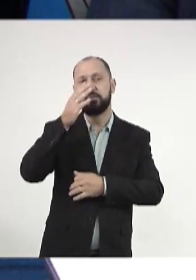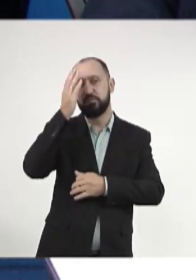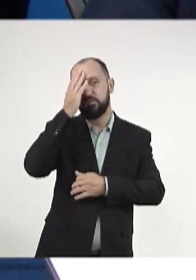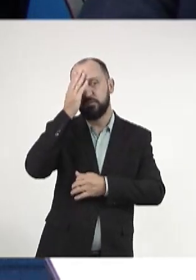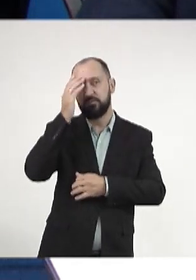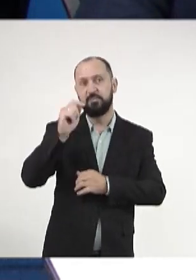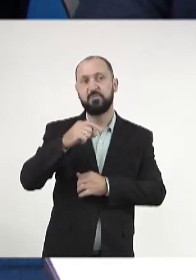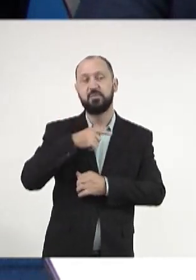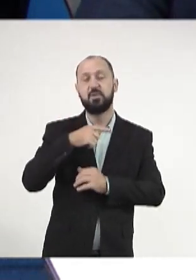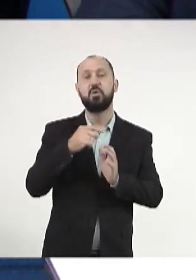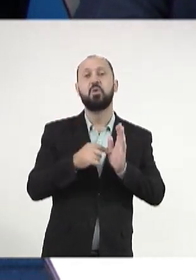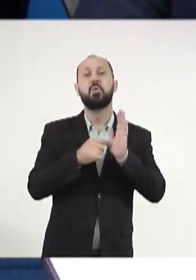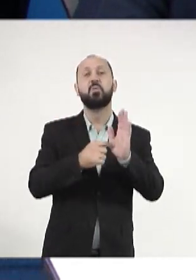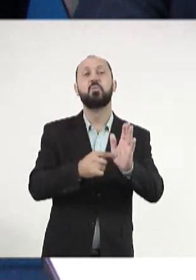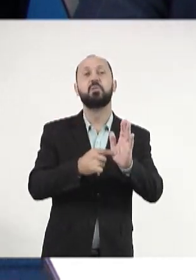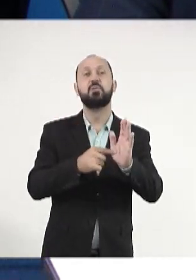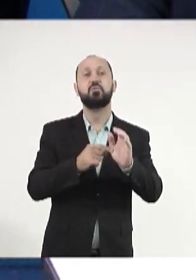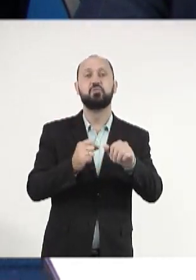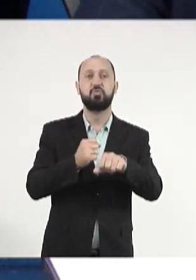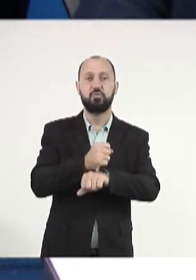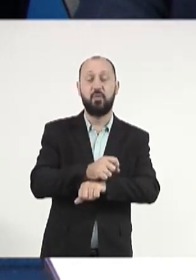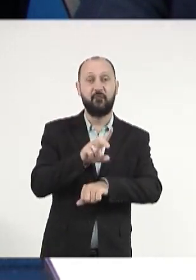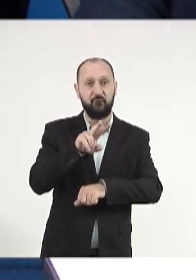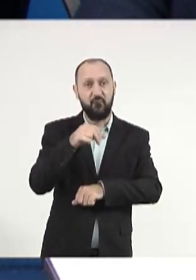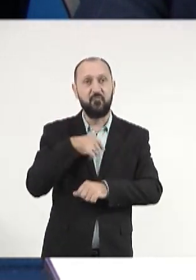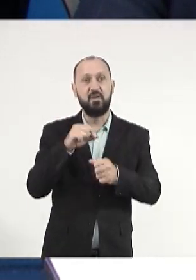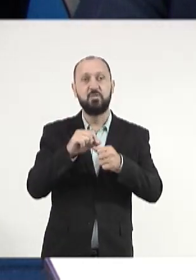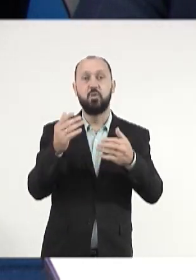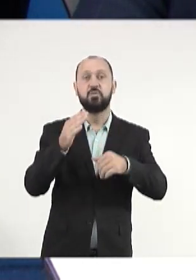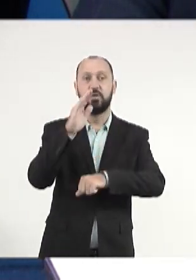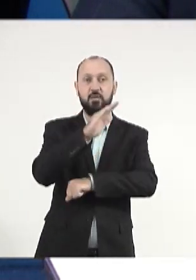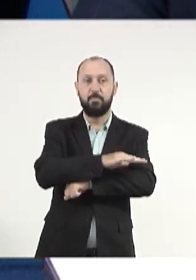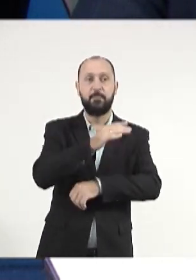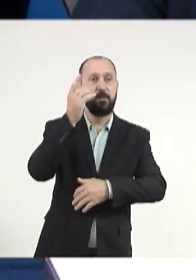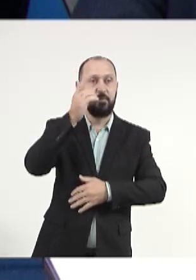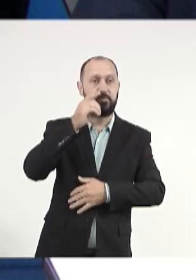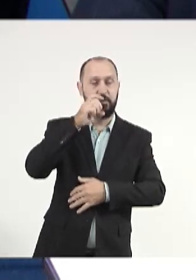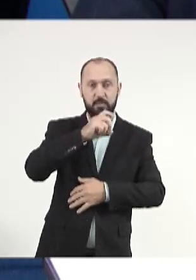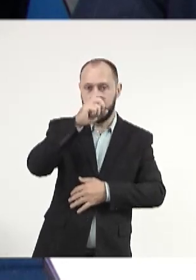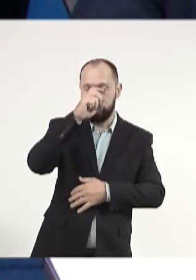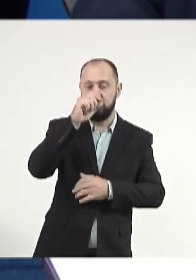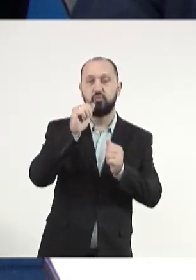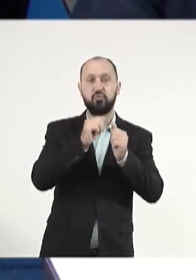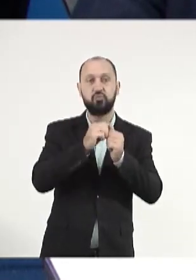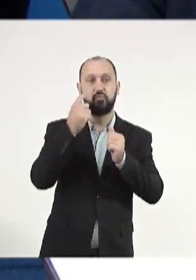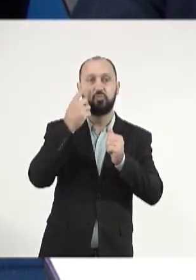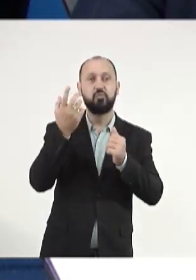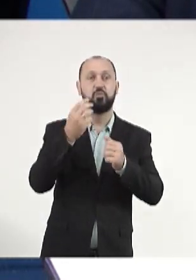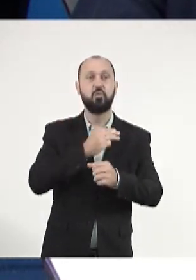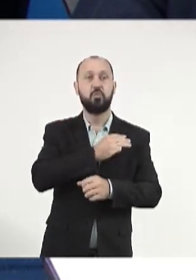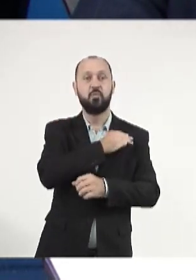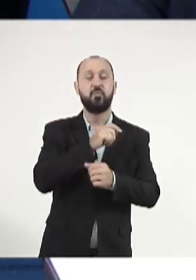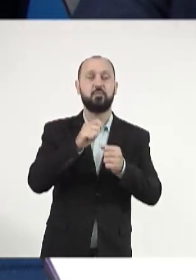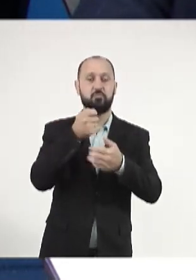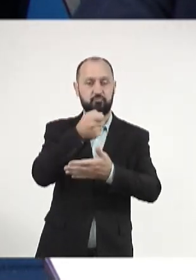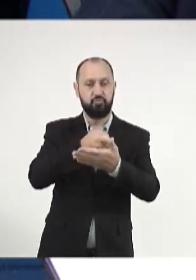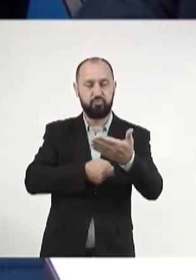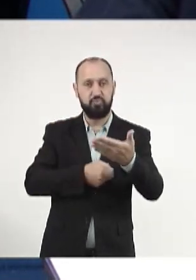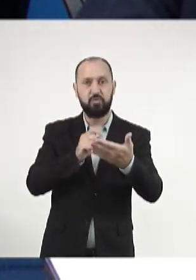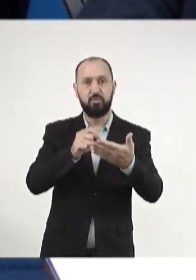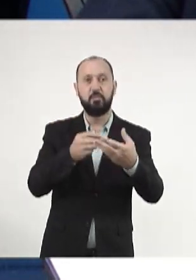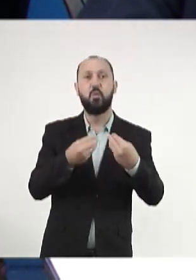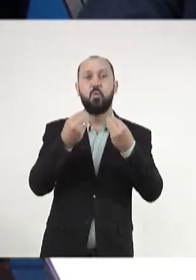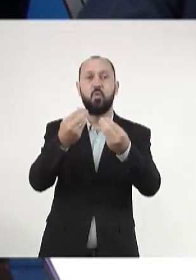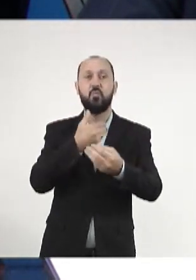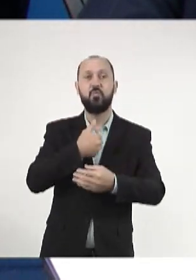deu demonstração do nosso empenho. Vamos fazer isso hoje à tarde, deputado Zeca, com os ministros, vamos encaminhar a documentação